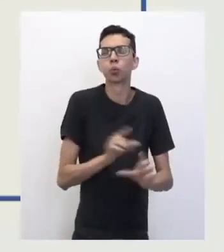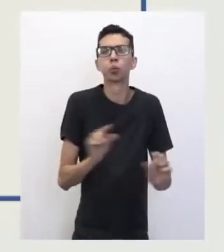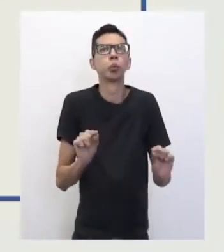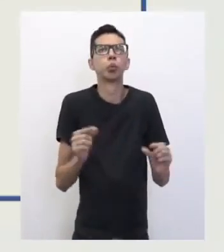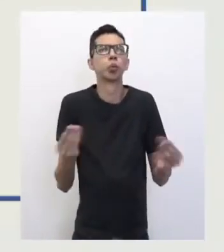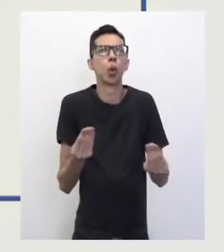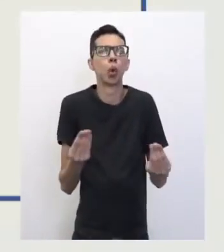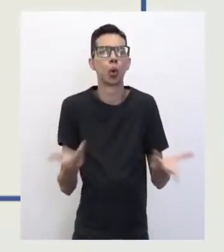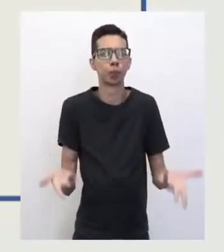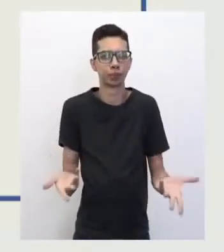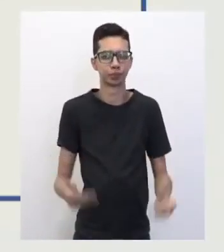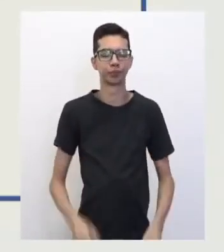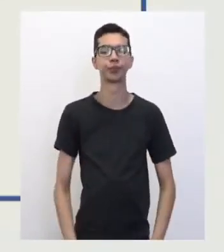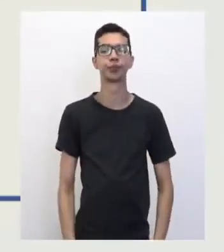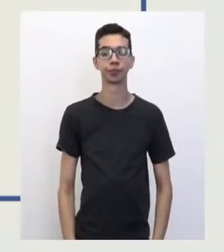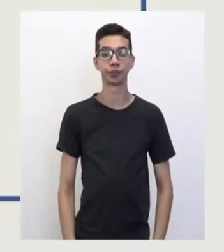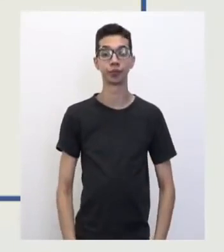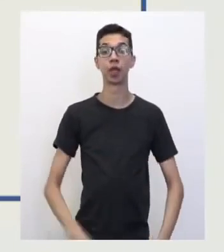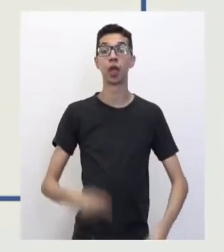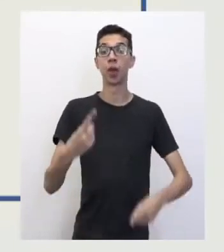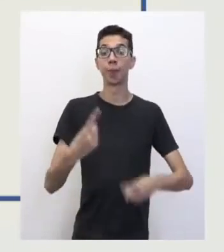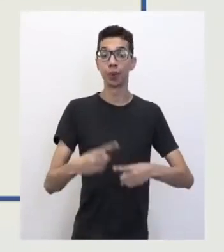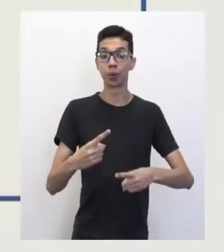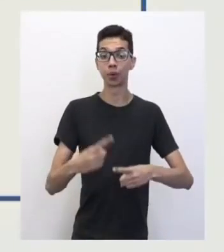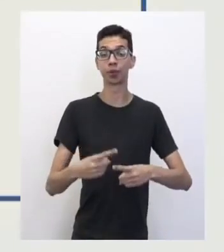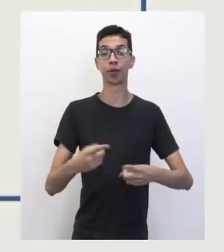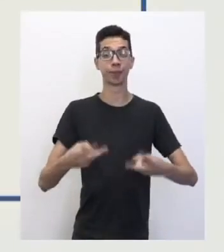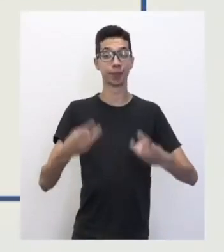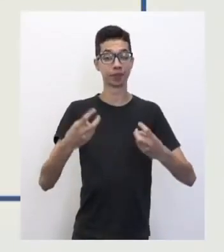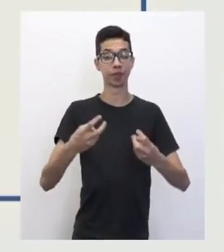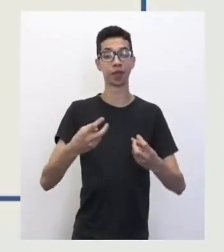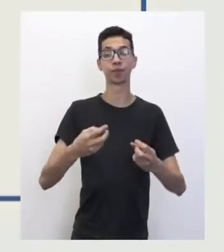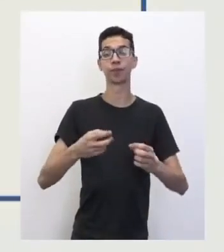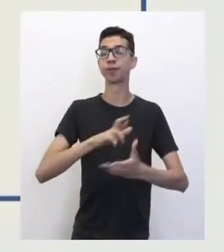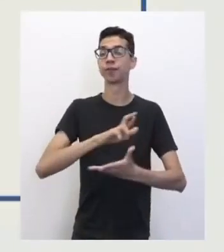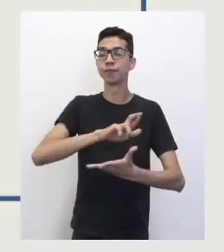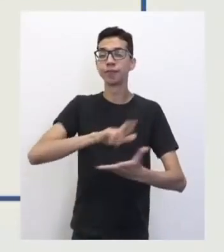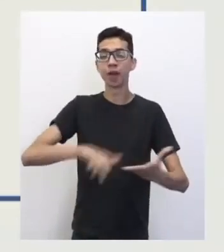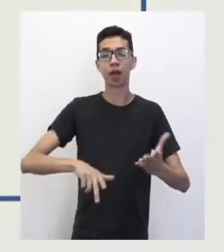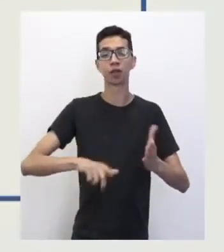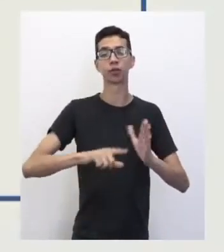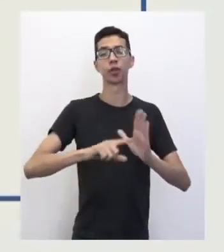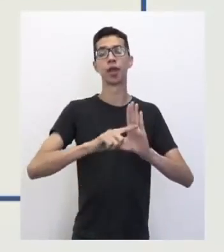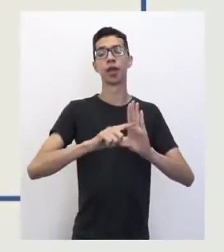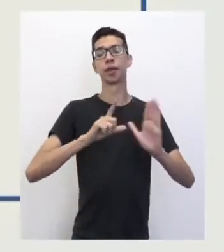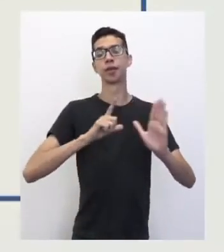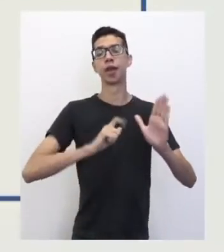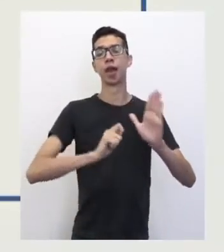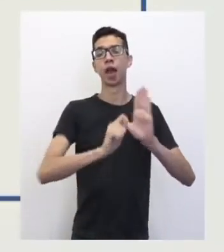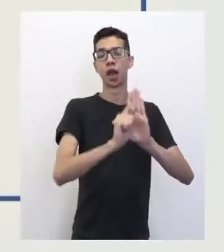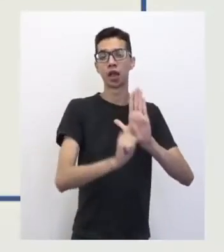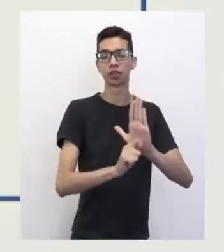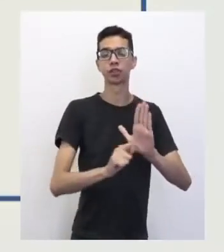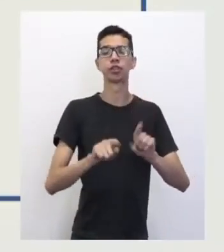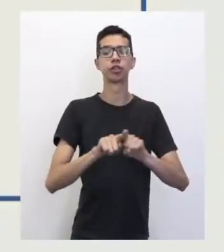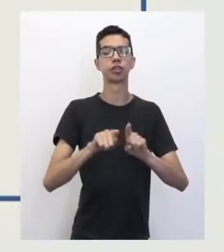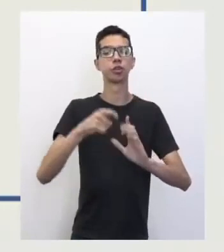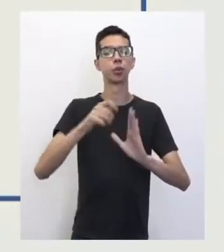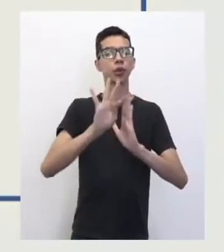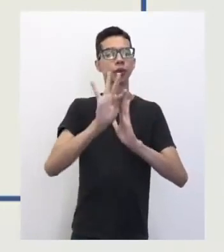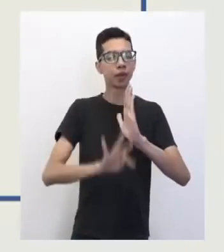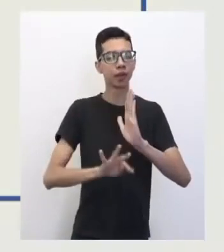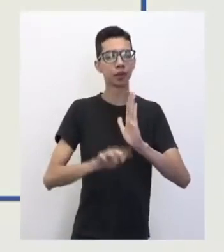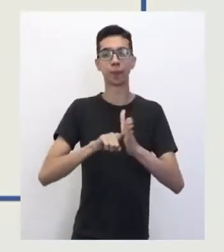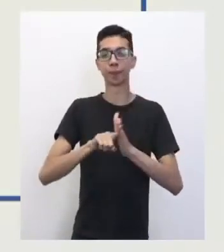nos deparamos com milhares de artigos, vídeos, textos e pesquisas sobre o que estamos procurando. Então, tudo isso